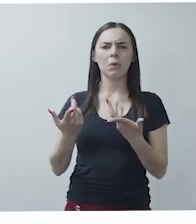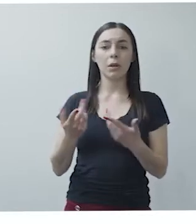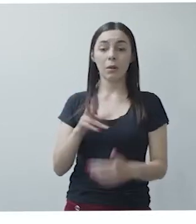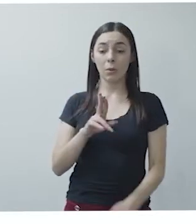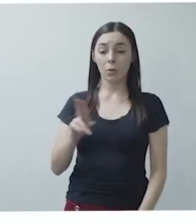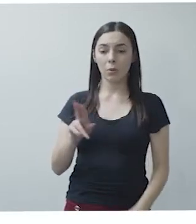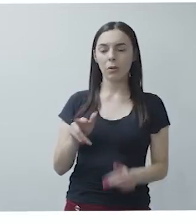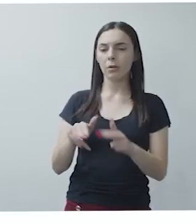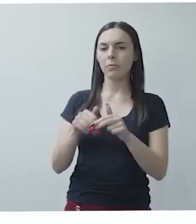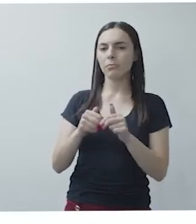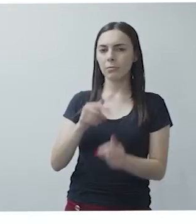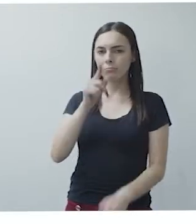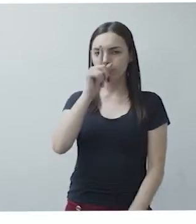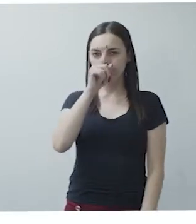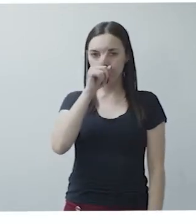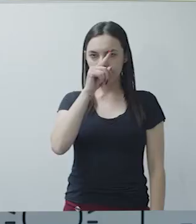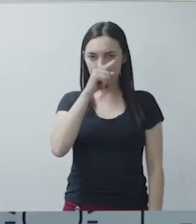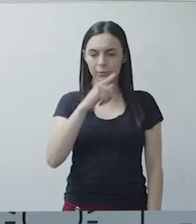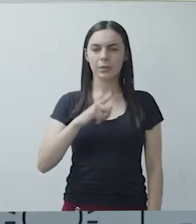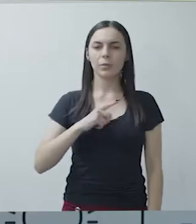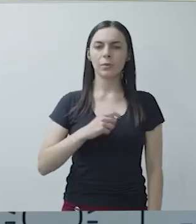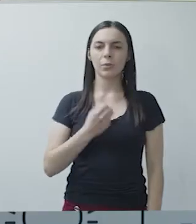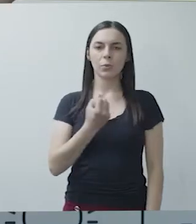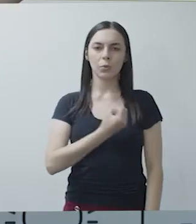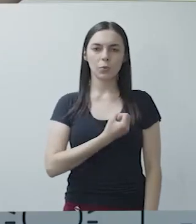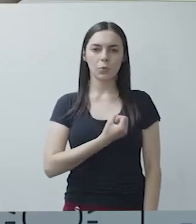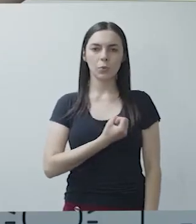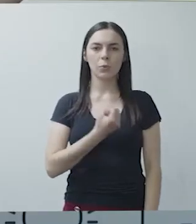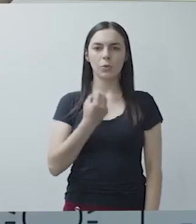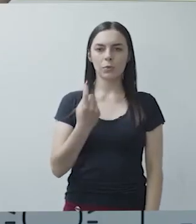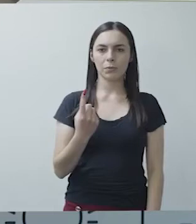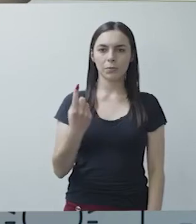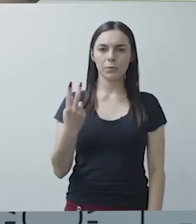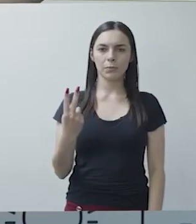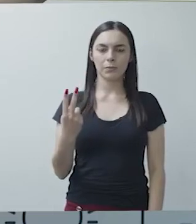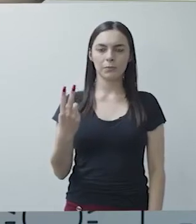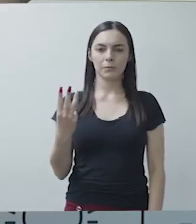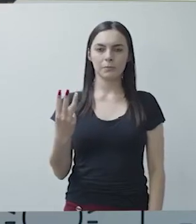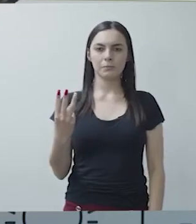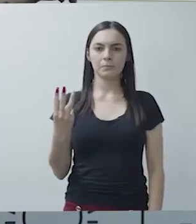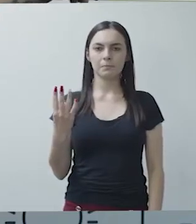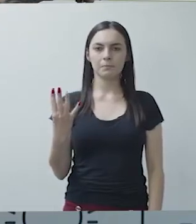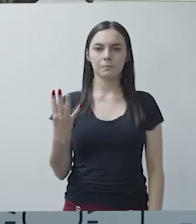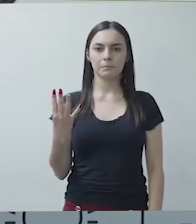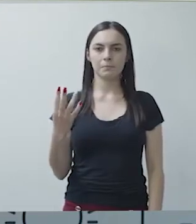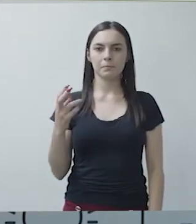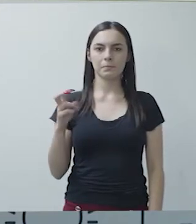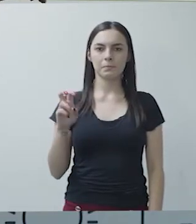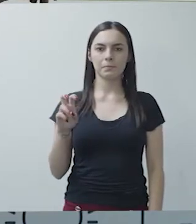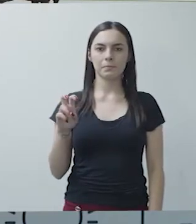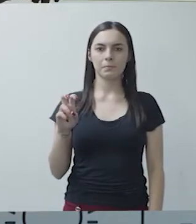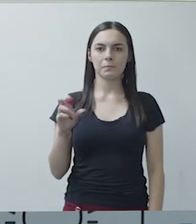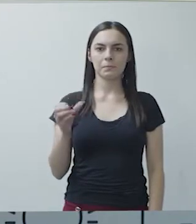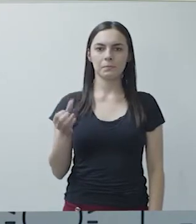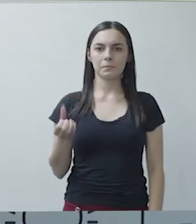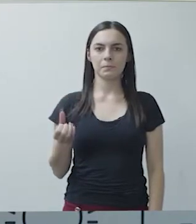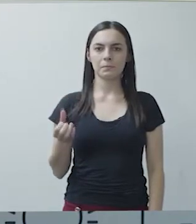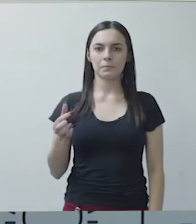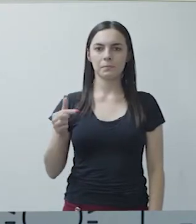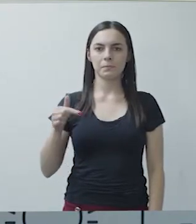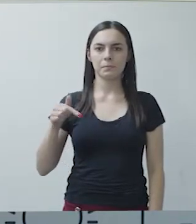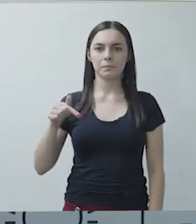Então, ele tem os números do 1, 2, 3, 4, 5,